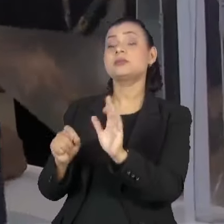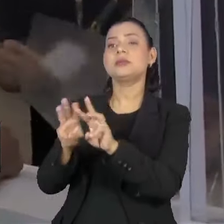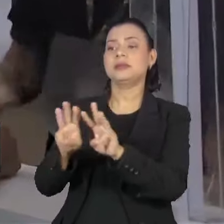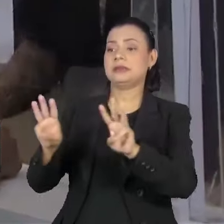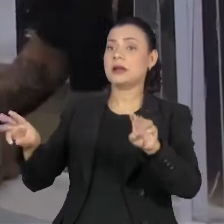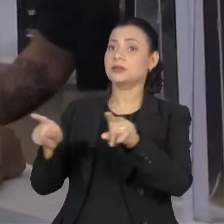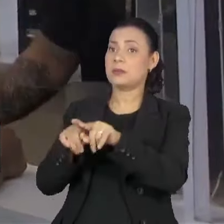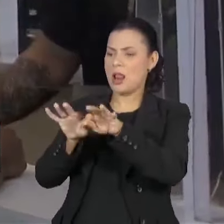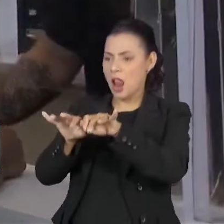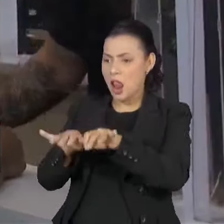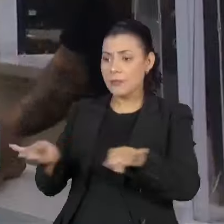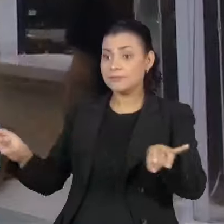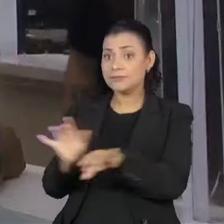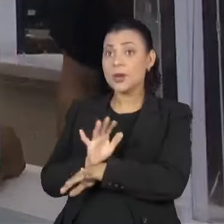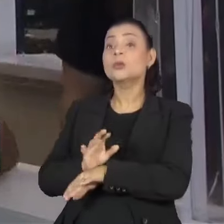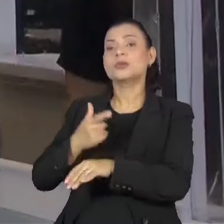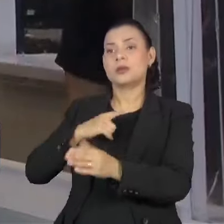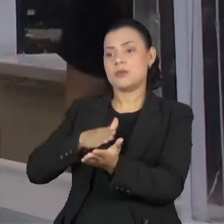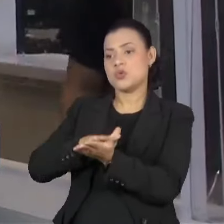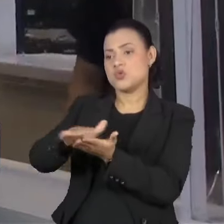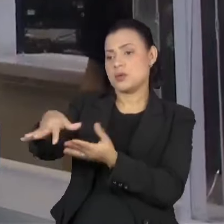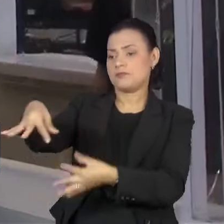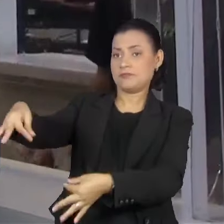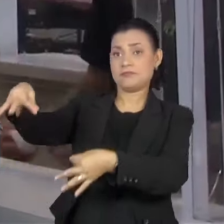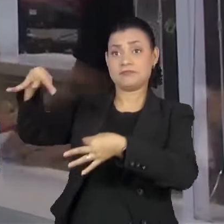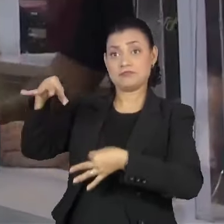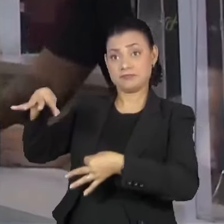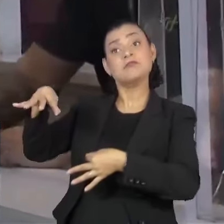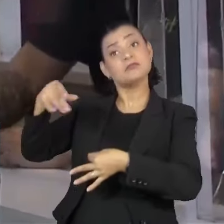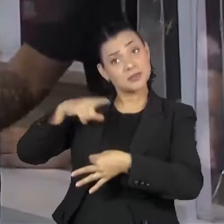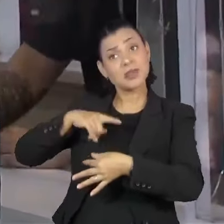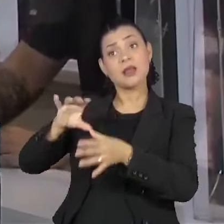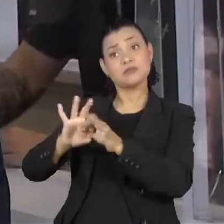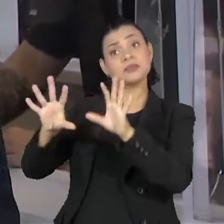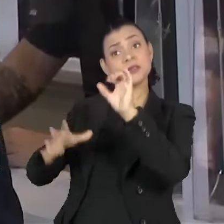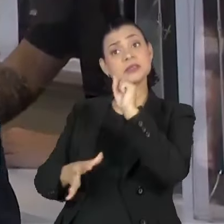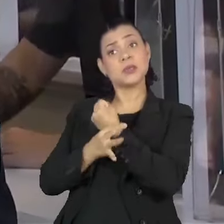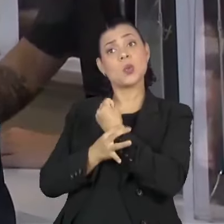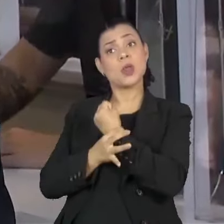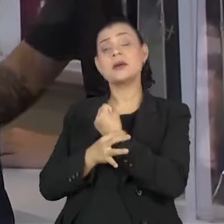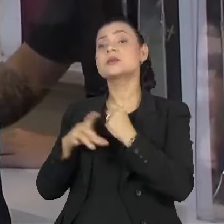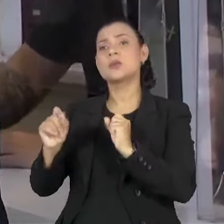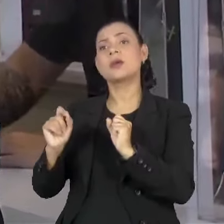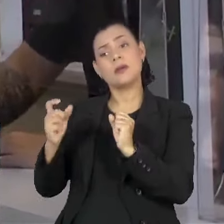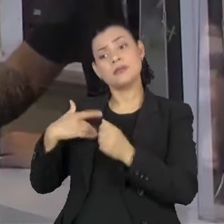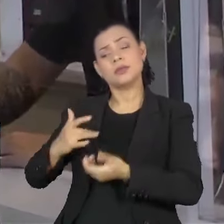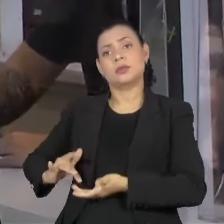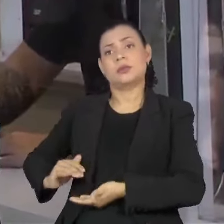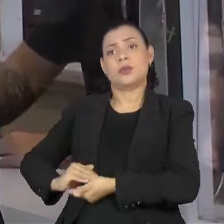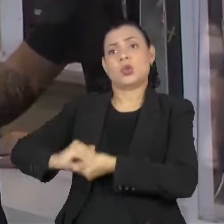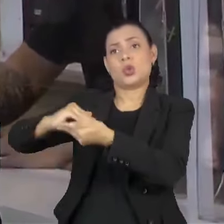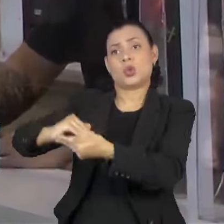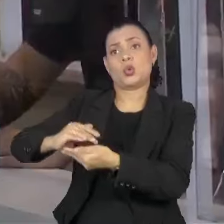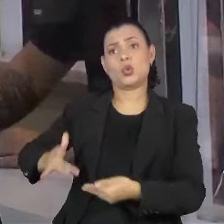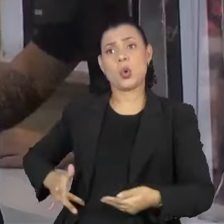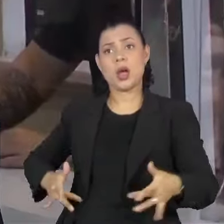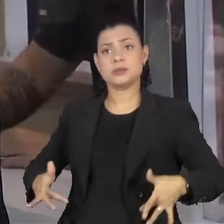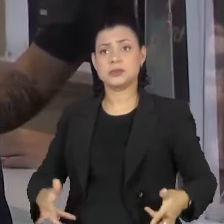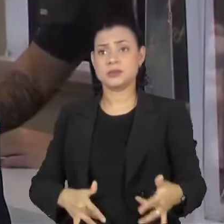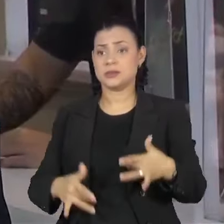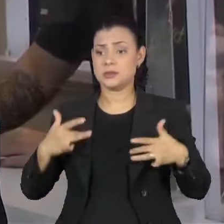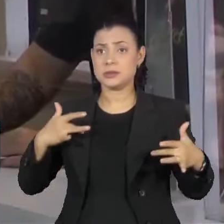perante o tabelião vai ficar registrada numa central. Então, acho que a gente ganha segurança jurídica, porque o tabelião identifica a parte e qualifica a